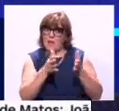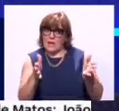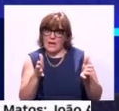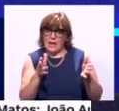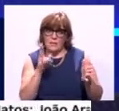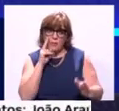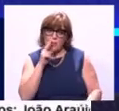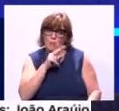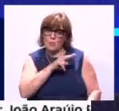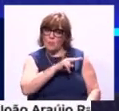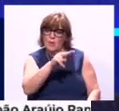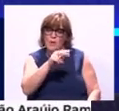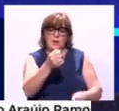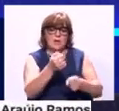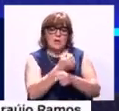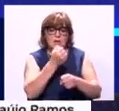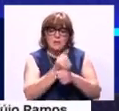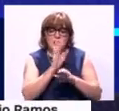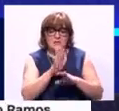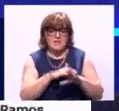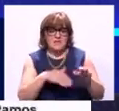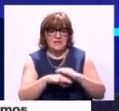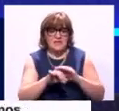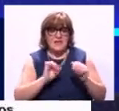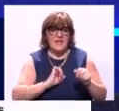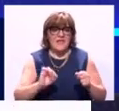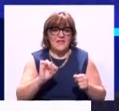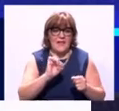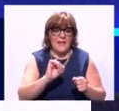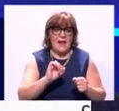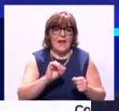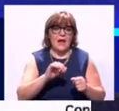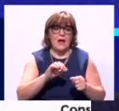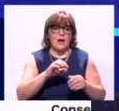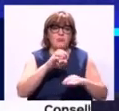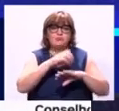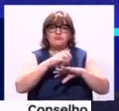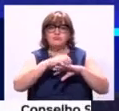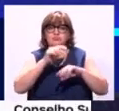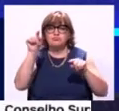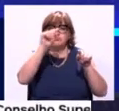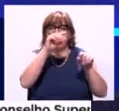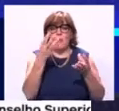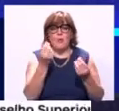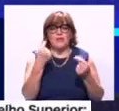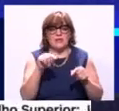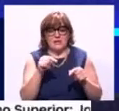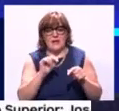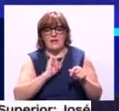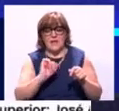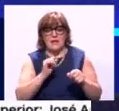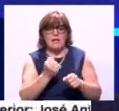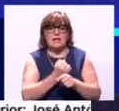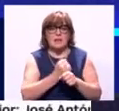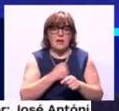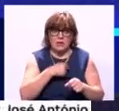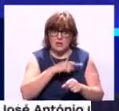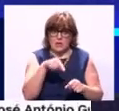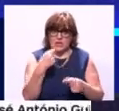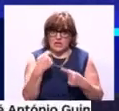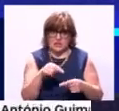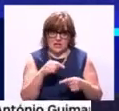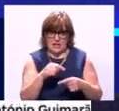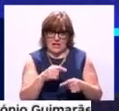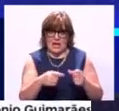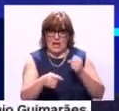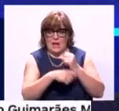esses horizontes. Por exemplo, o trabalho que tem de ser feito nas nossas delegações e filiais. O Júlio sabe, e muita gente sabe, o trabalho que nós temos tido, ir